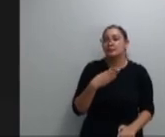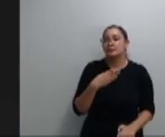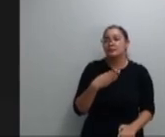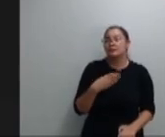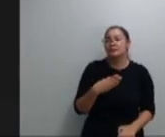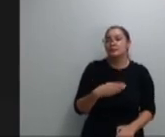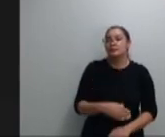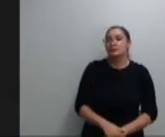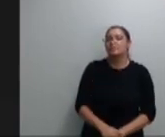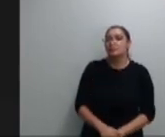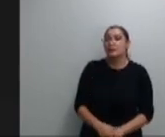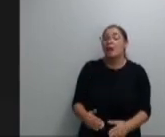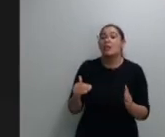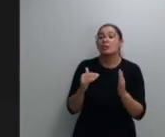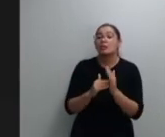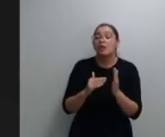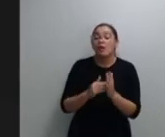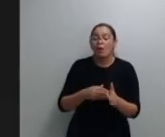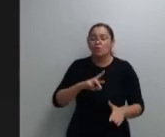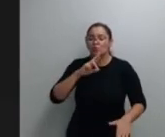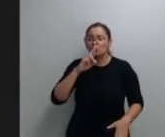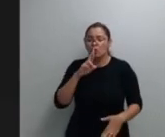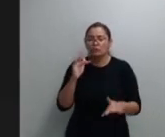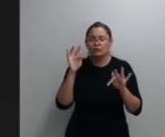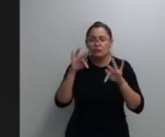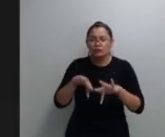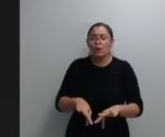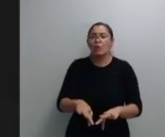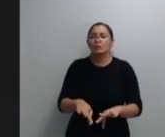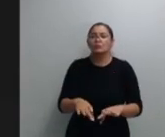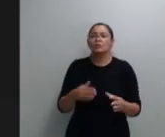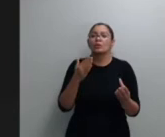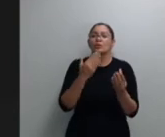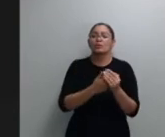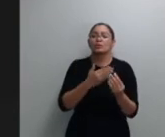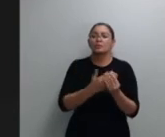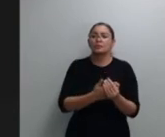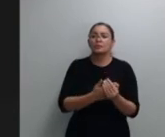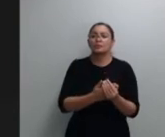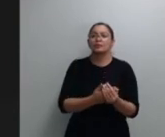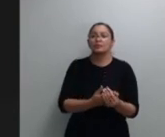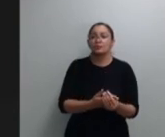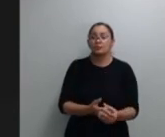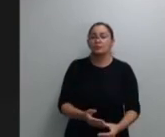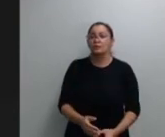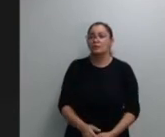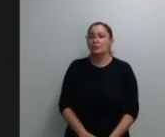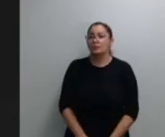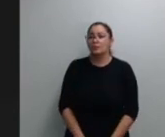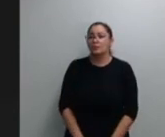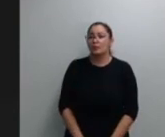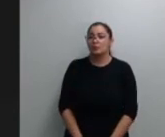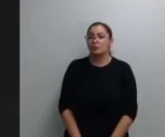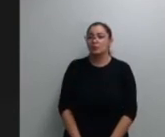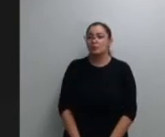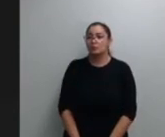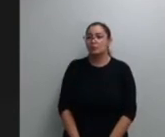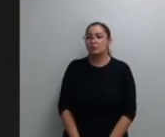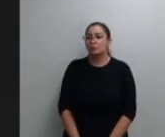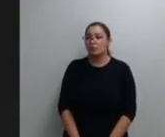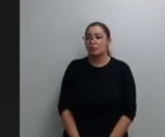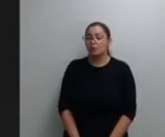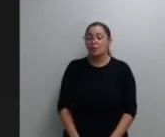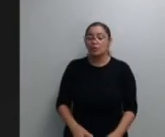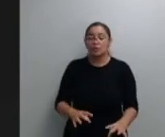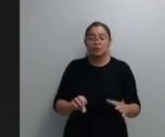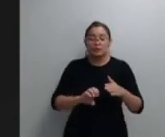até a decisão final sobre a operação deverão ser preservadas as condições de concorrência entre as empresas envolvidas